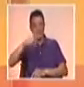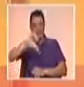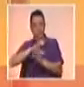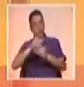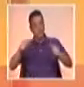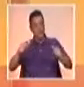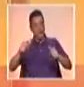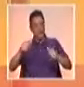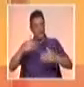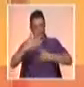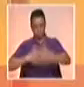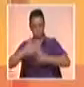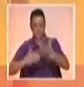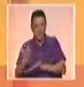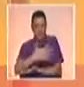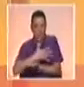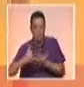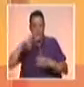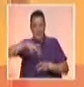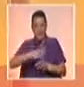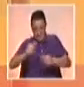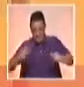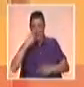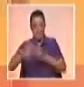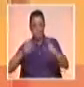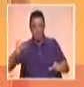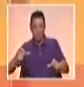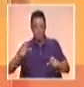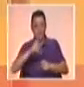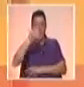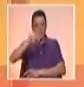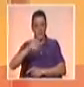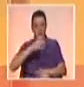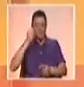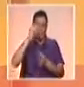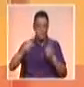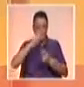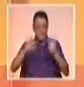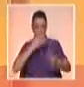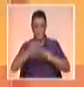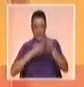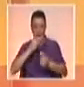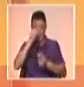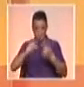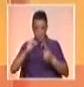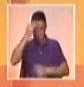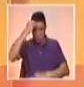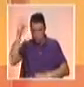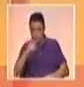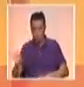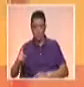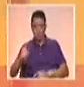qualidade. E quando falo em recursos materiais e humanos, e falando em recursos humanos estamos a falar especificamente de